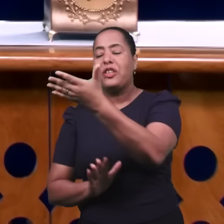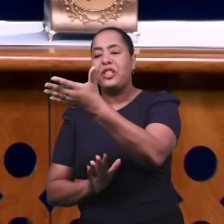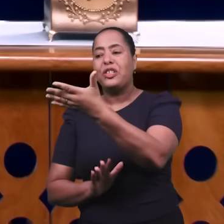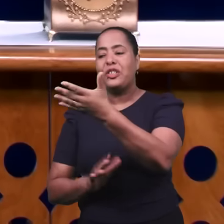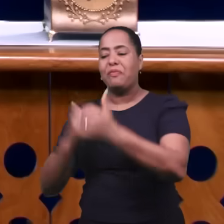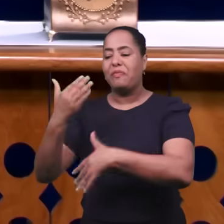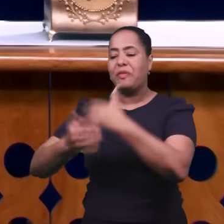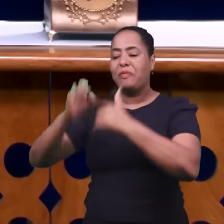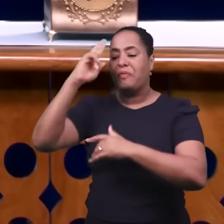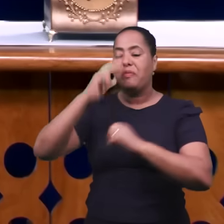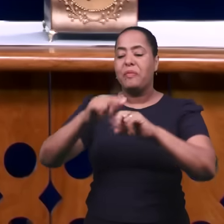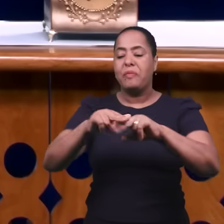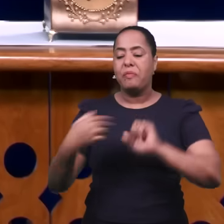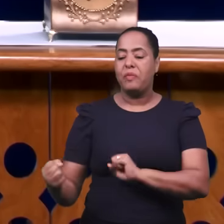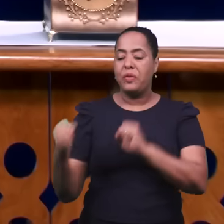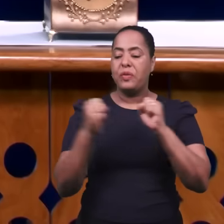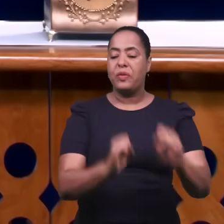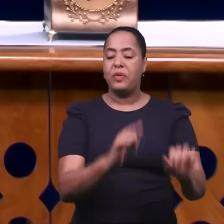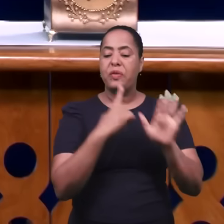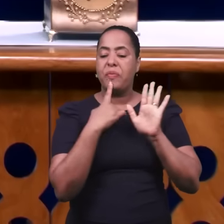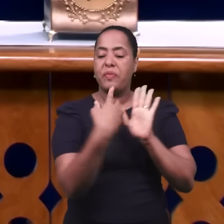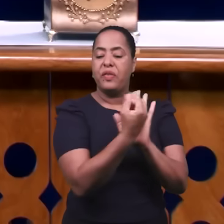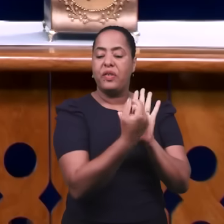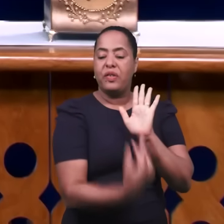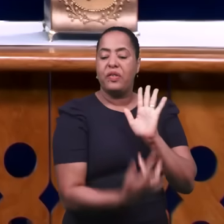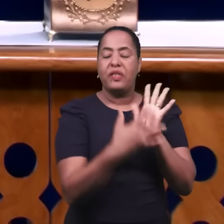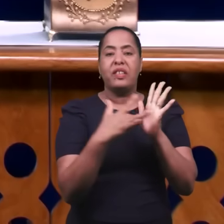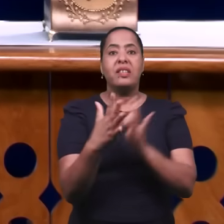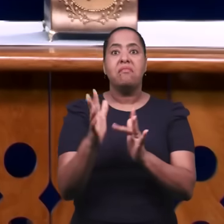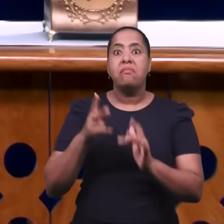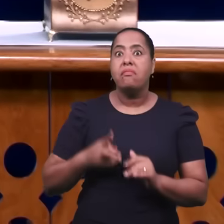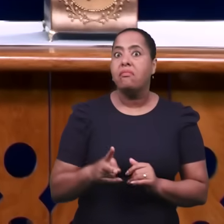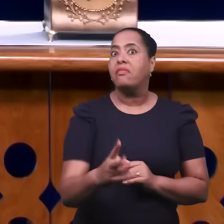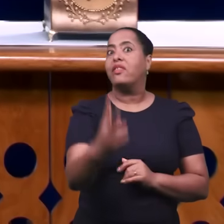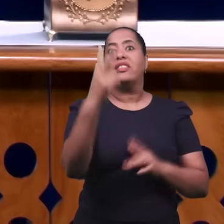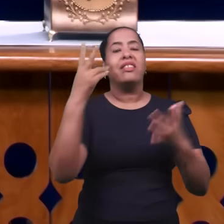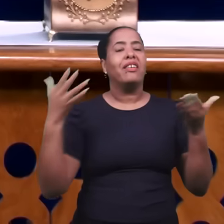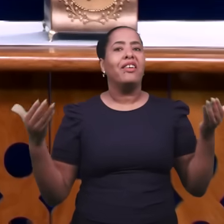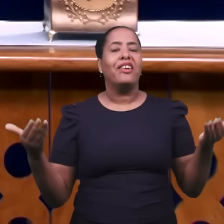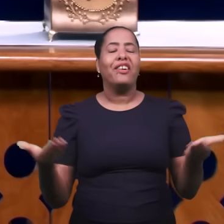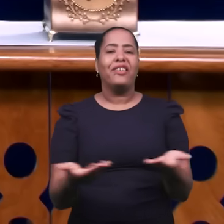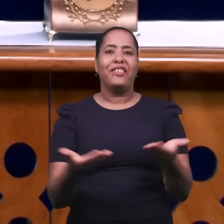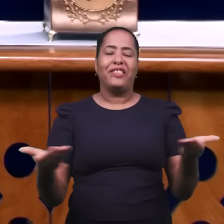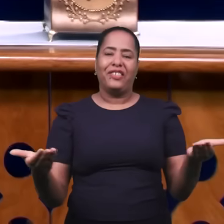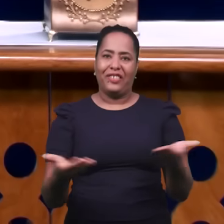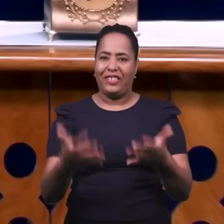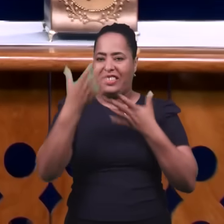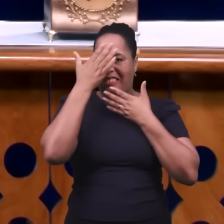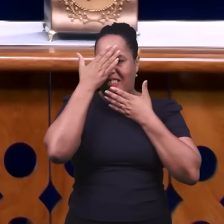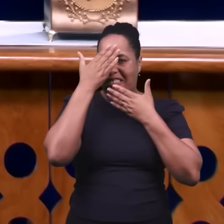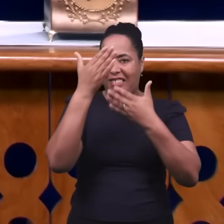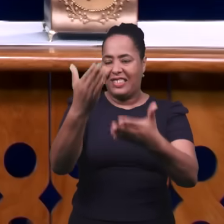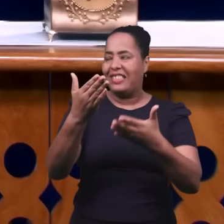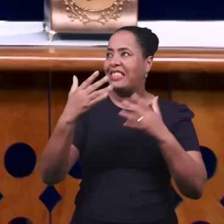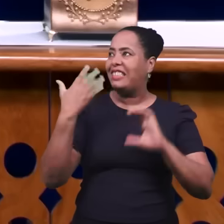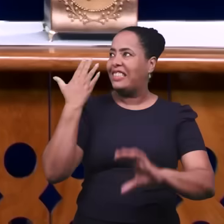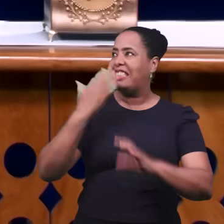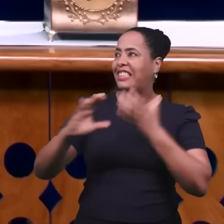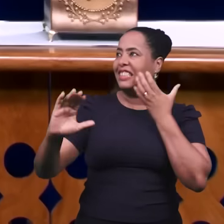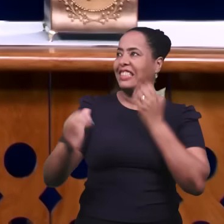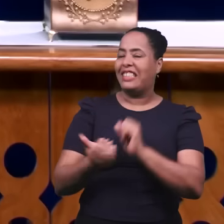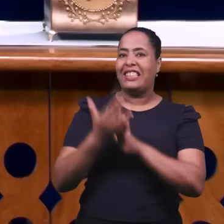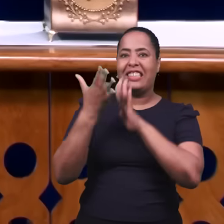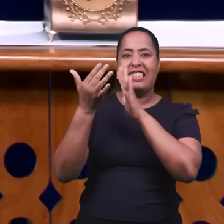do sangue de Jesus para continuarmos como hoje aqui fazemos. Deram ao Senhor o nosso cântico